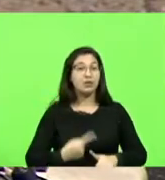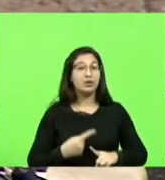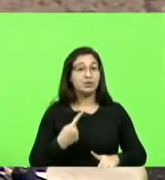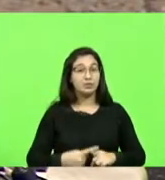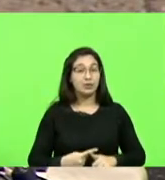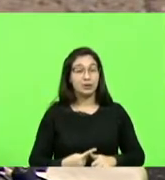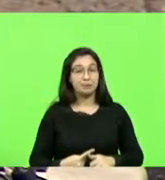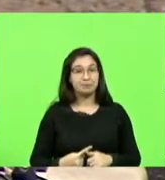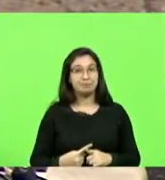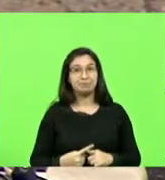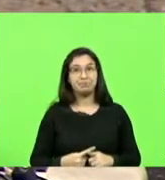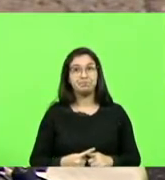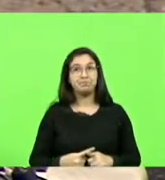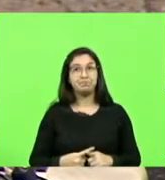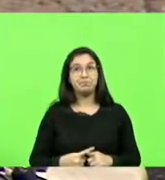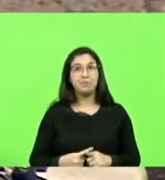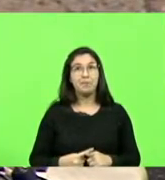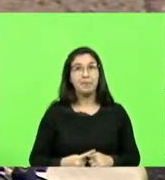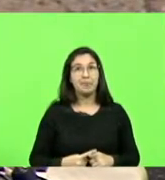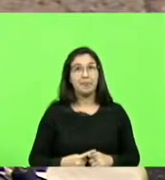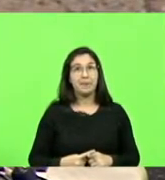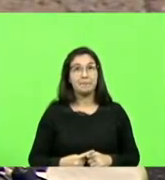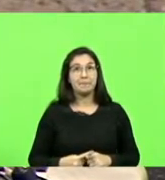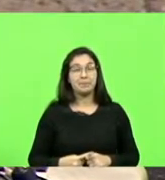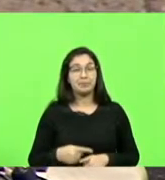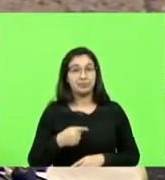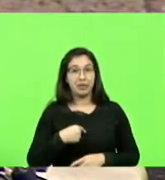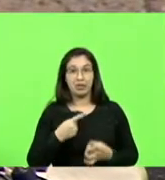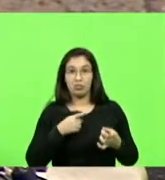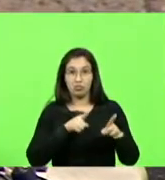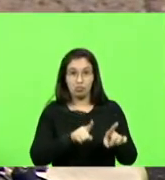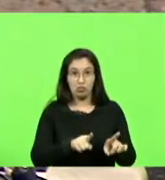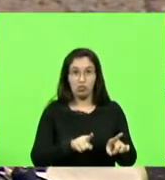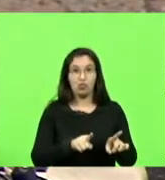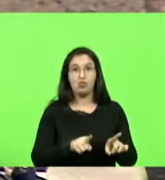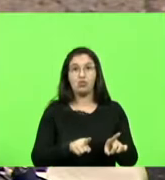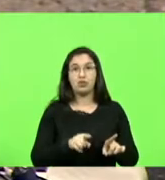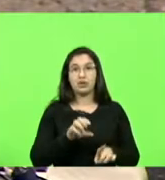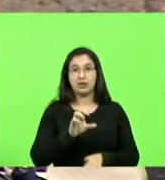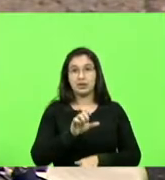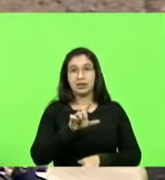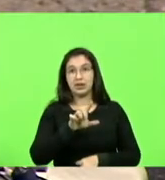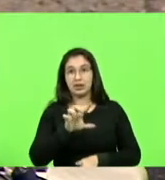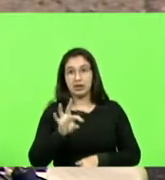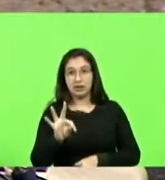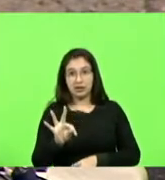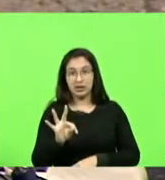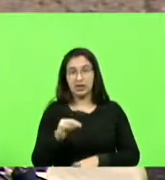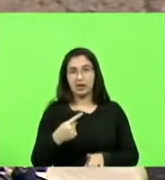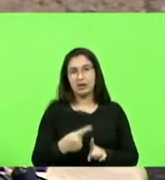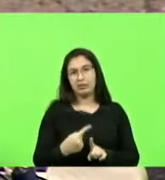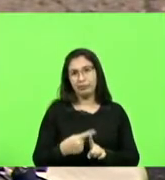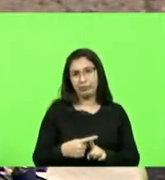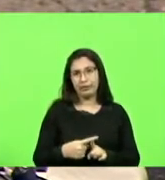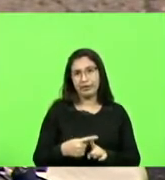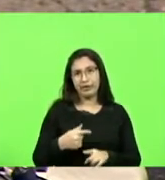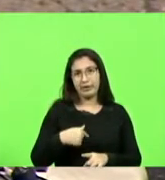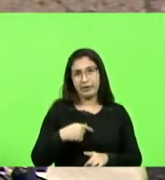mencionar, porque apesar de eu ainda ser contra a CLT de forma, por questões